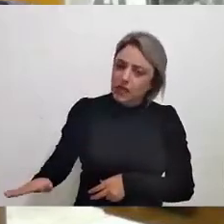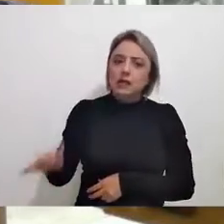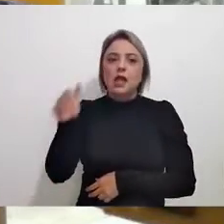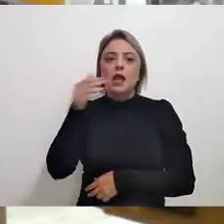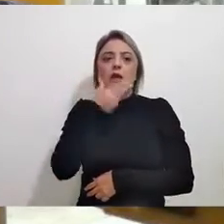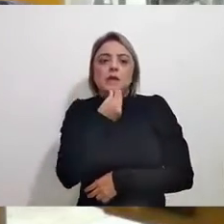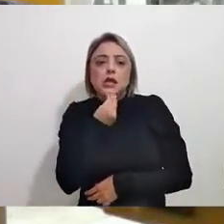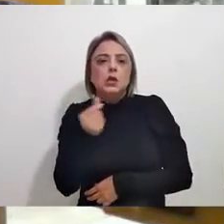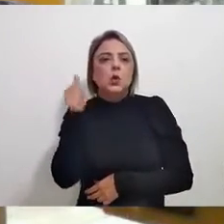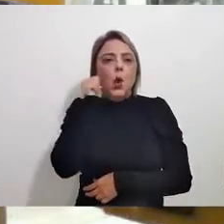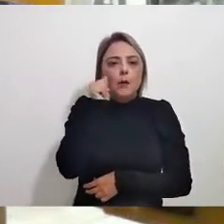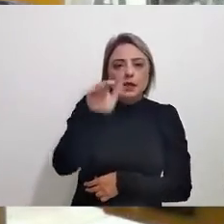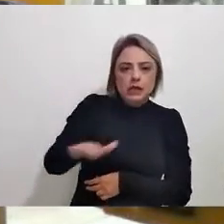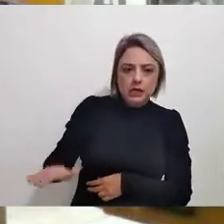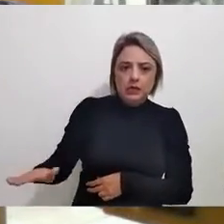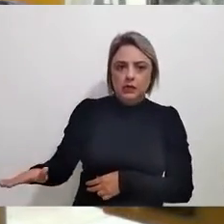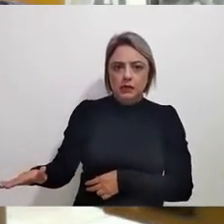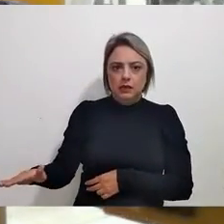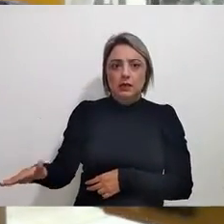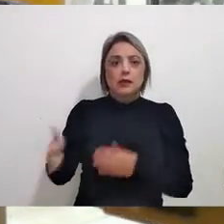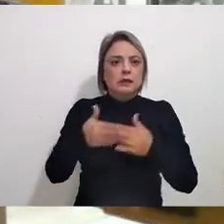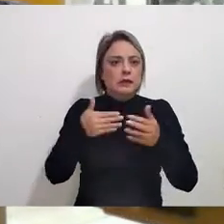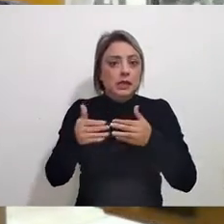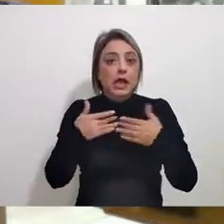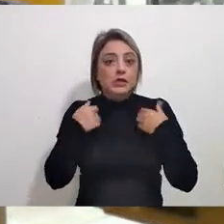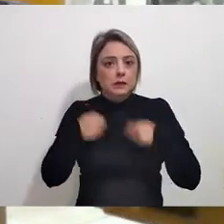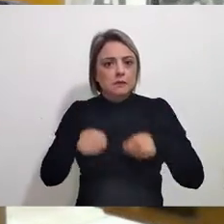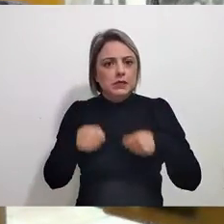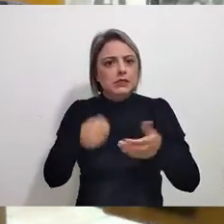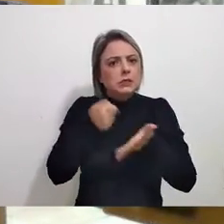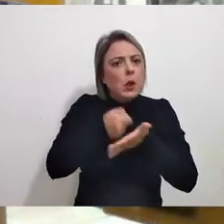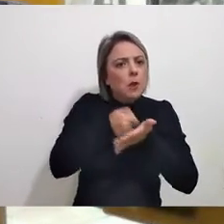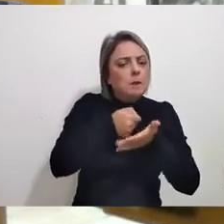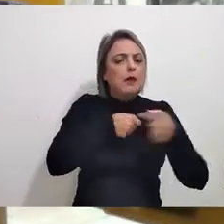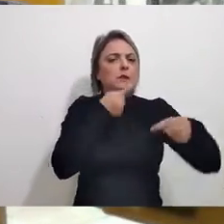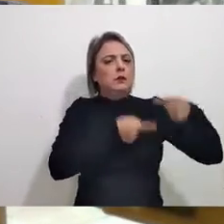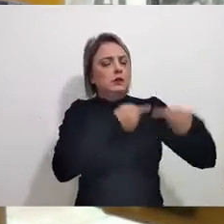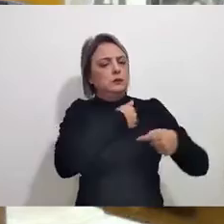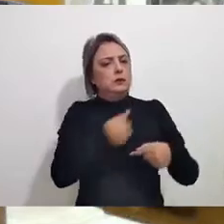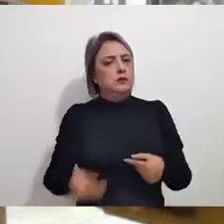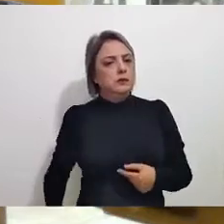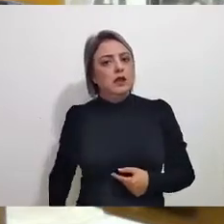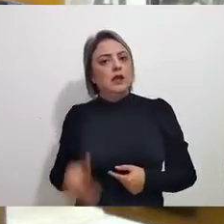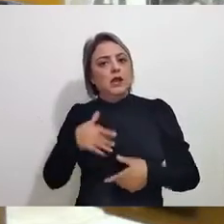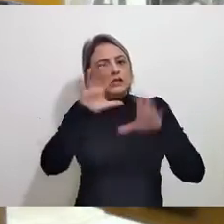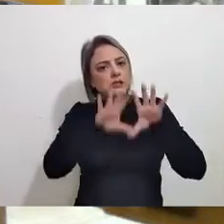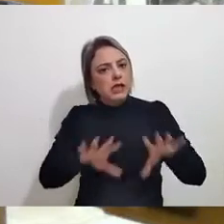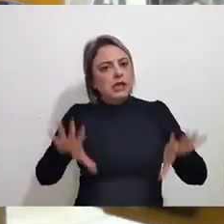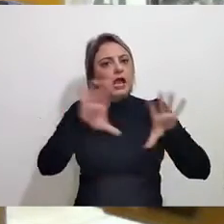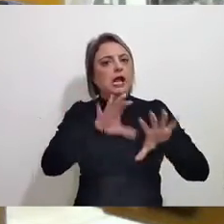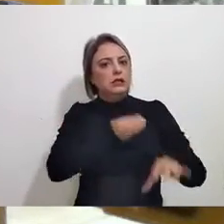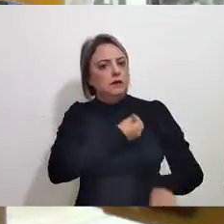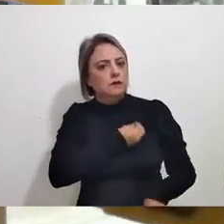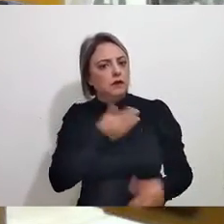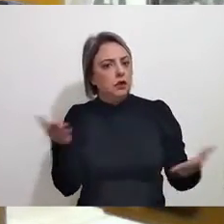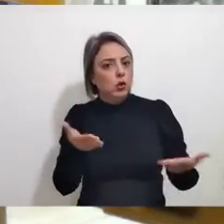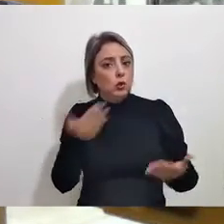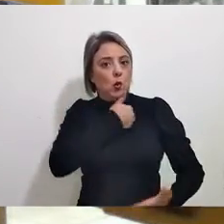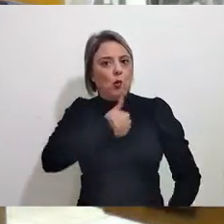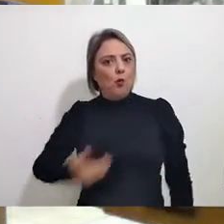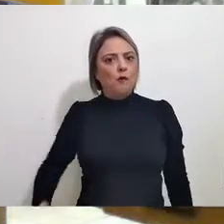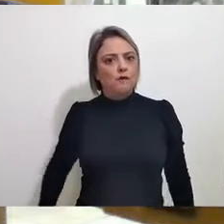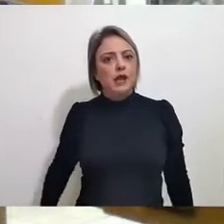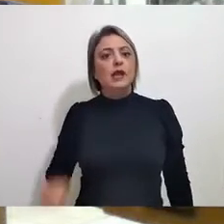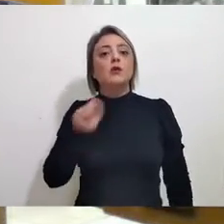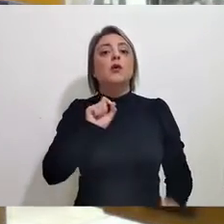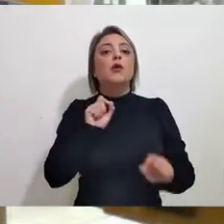seja. E a gente precisa cobrar as políticas públicas, mesmo nessa conjuntura difícil, num governo aonde não dá